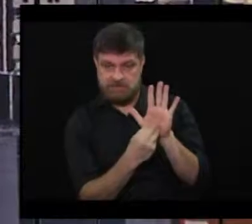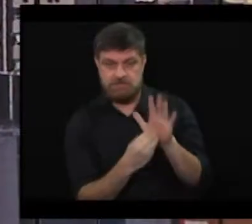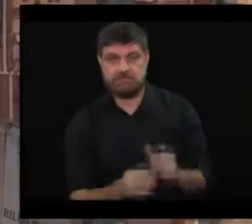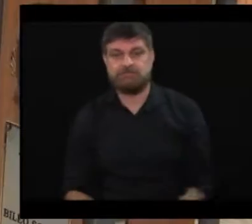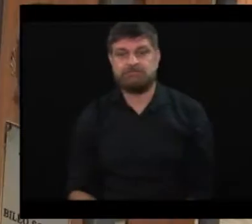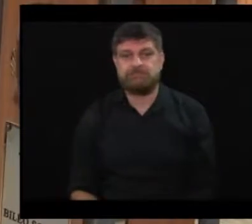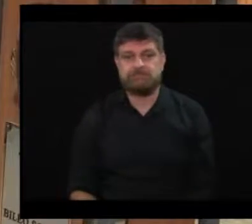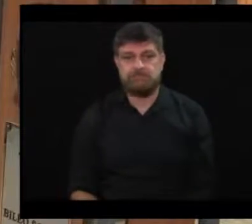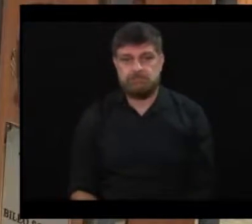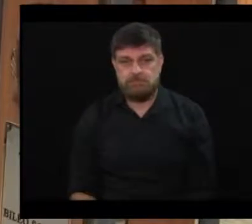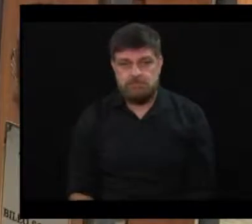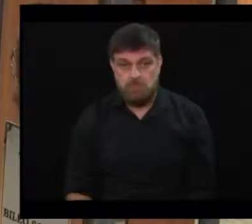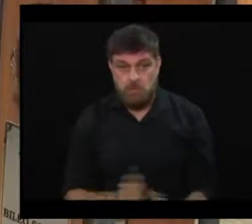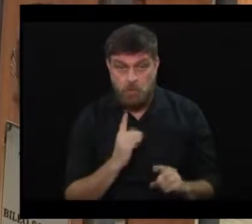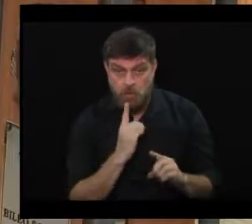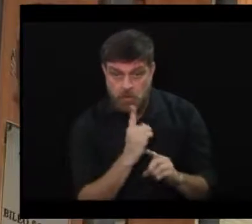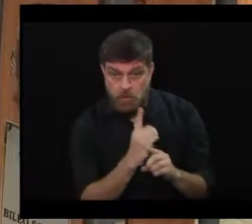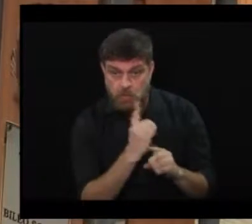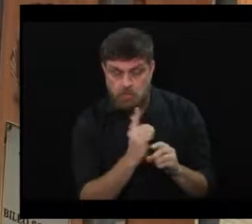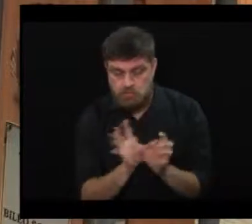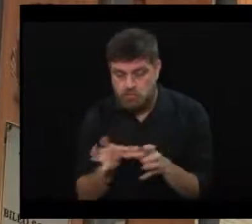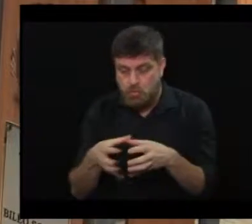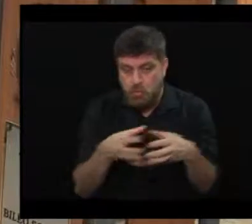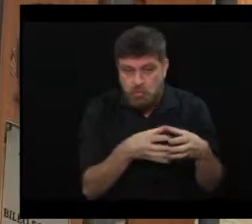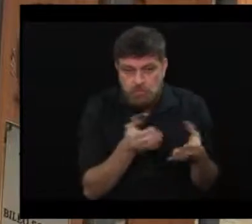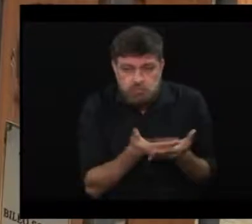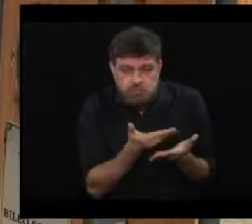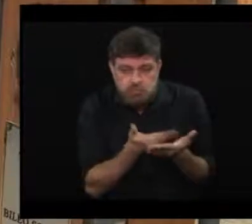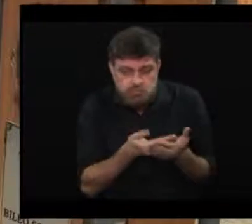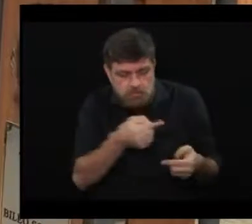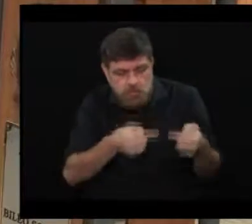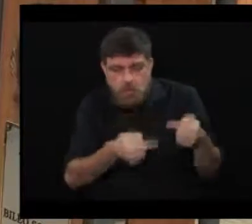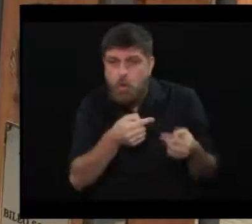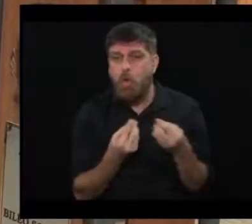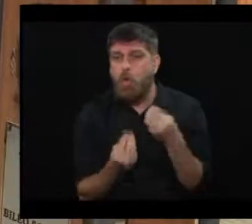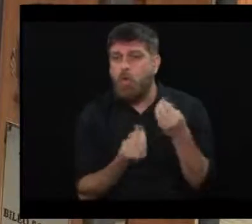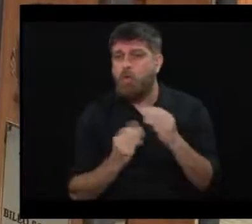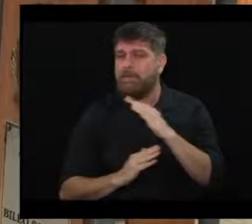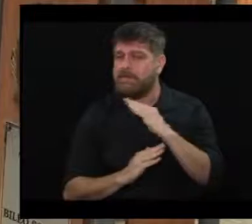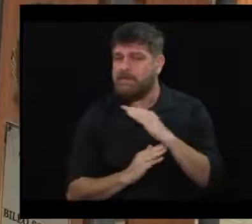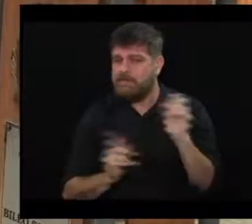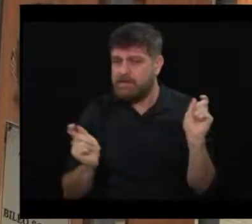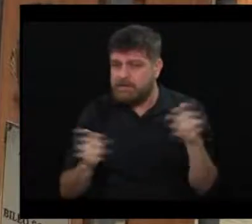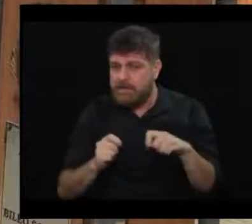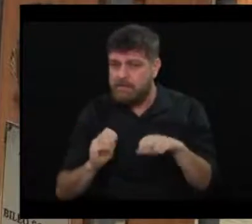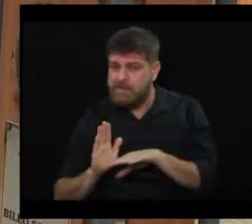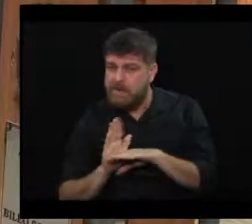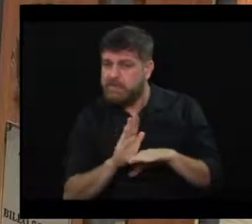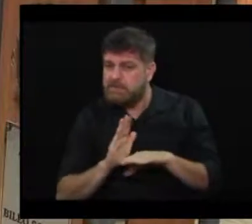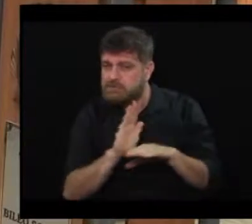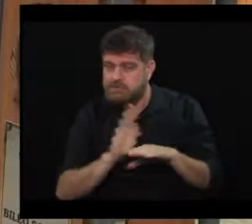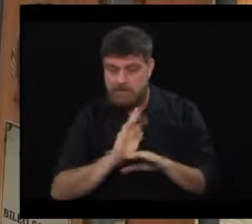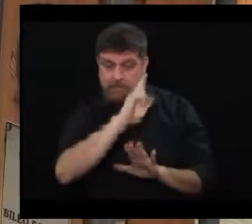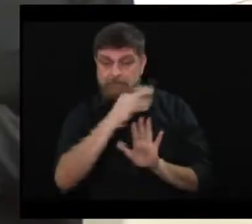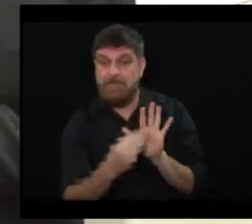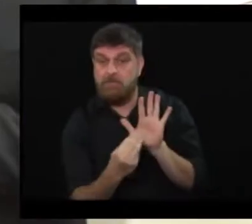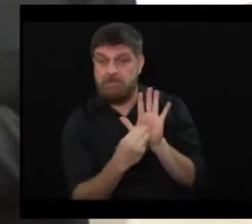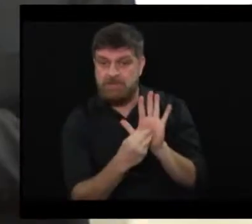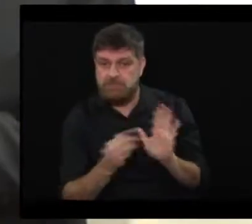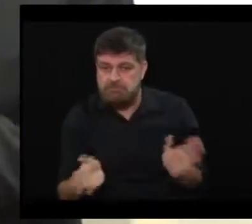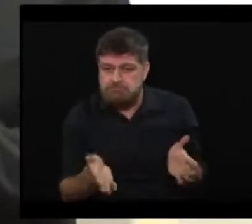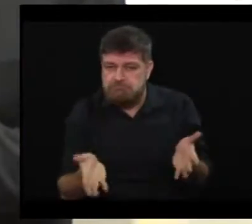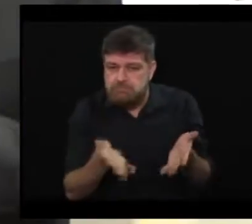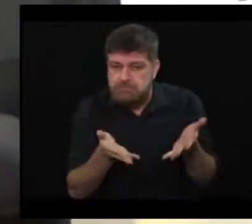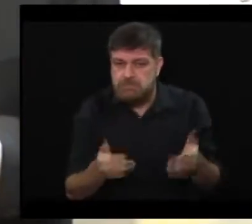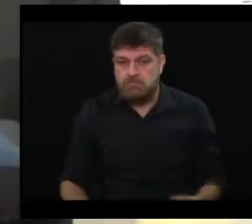ambiente. O encontro entre as comissões discutiu como a Câmara pode entrar na luta para proteger o meio ambiente. Primeiro,